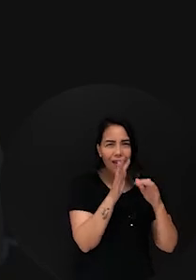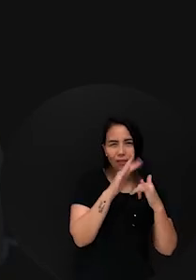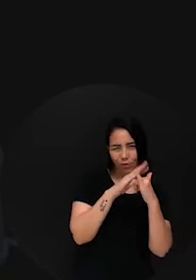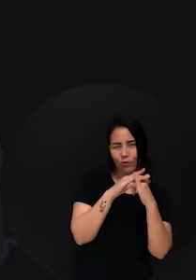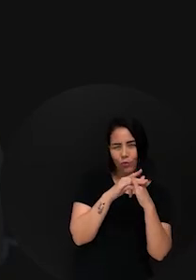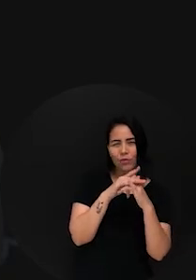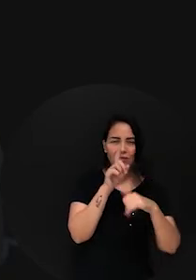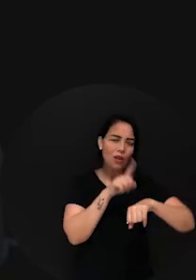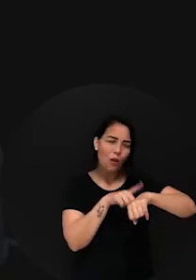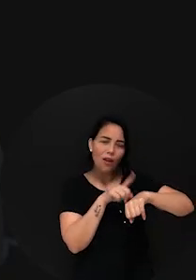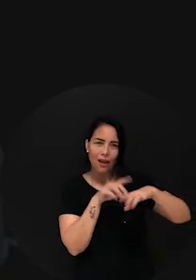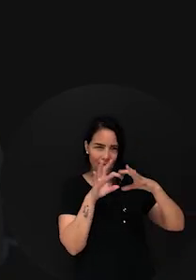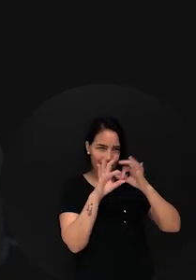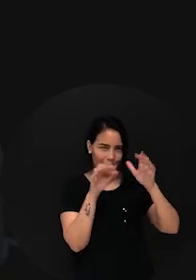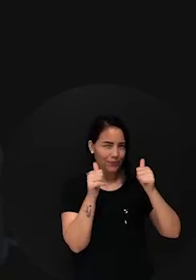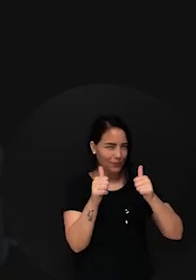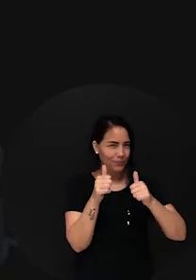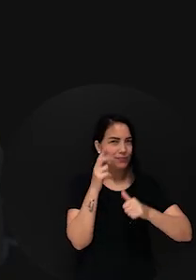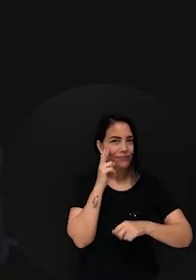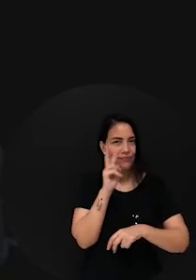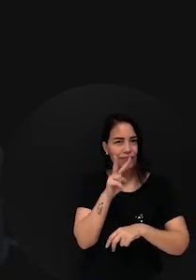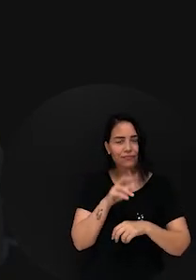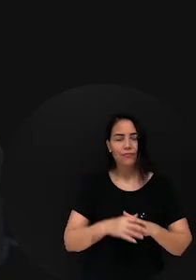ali todos os horários das aulas.